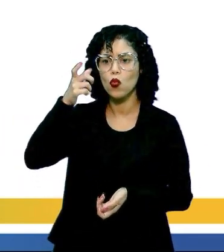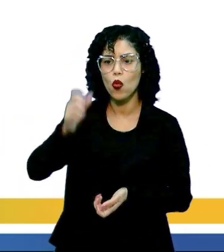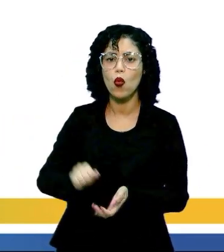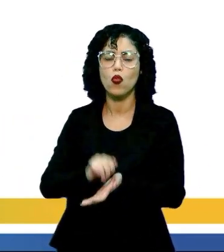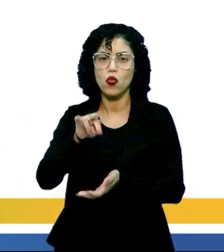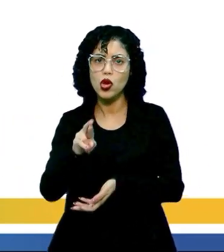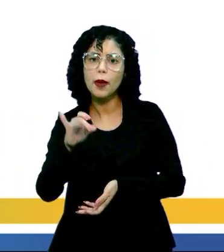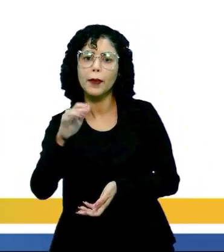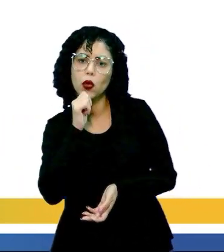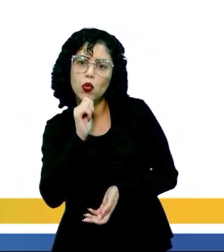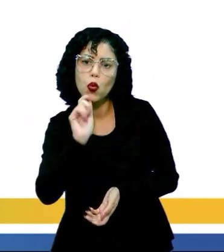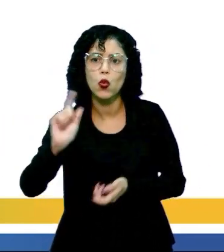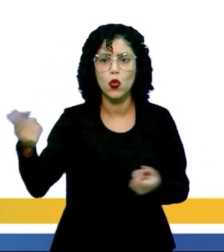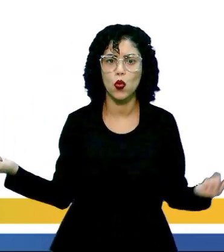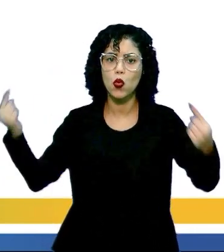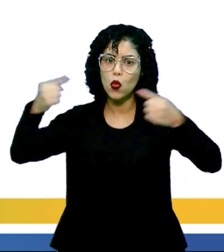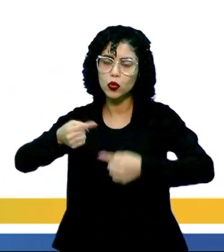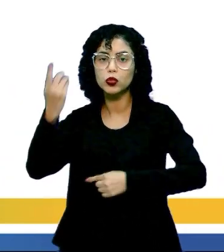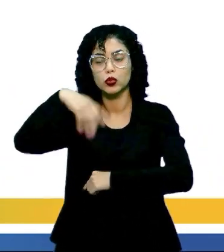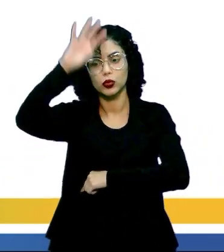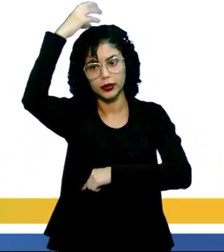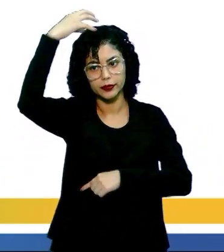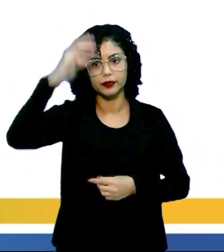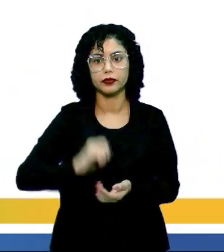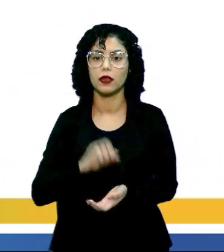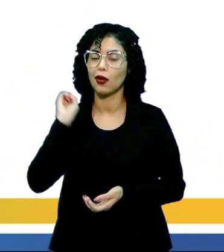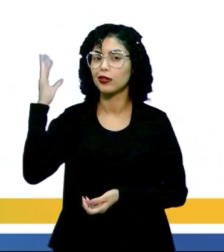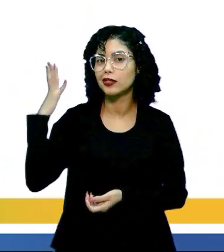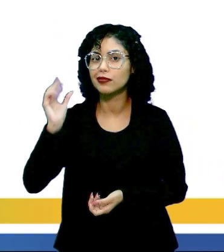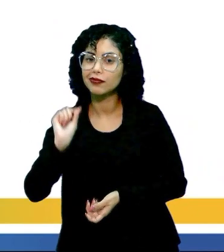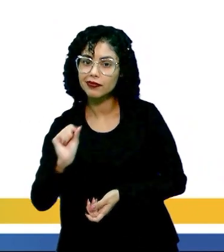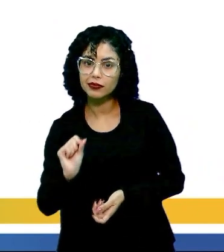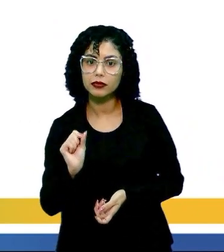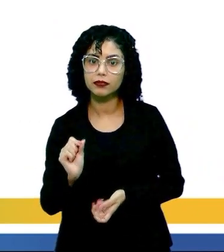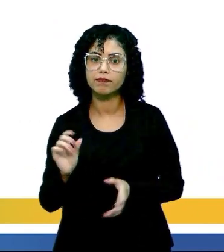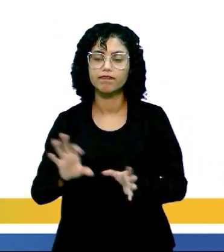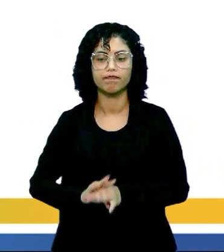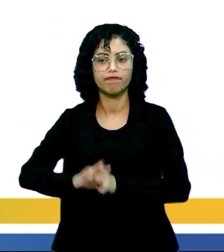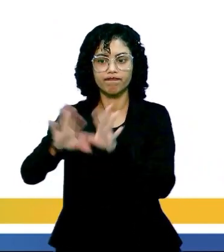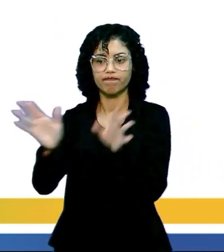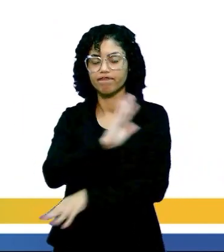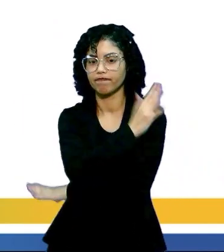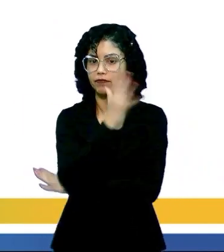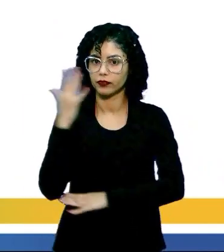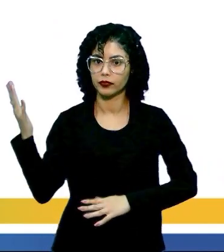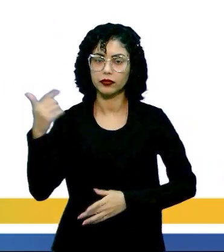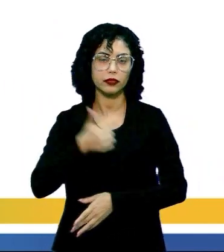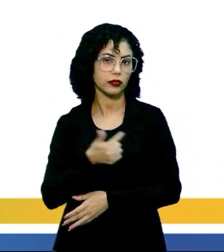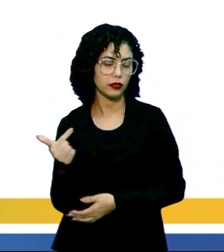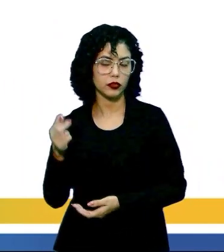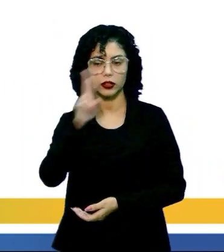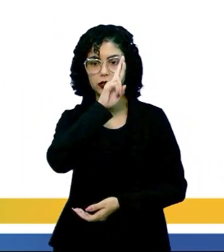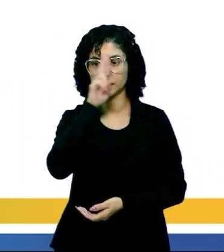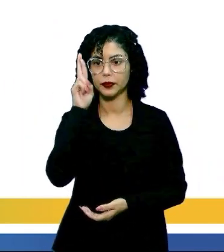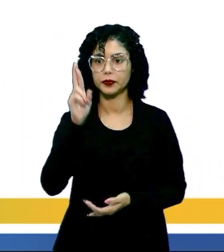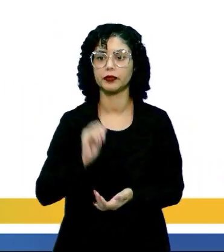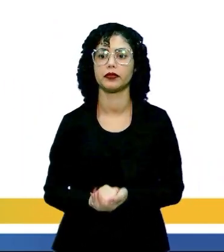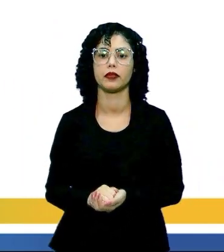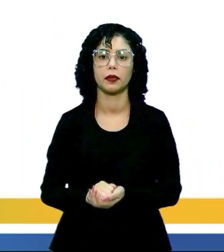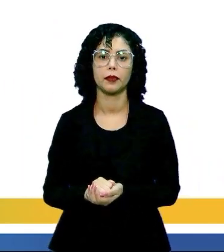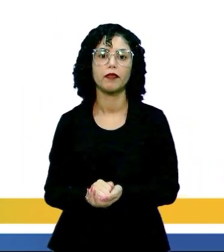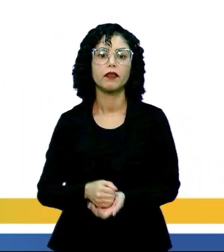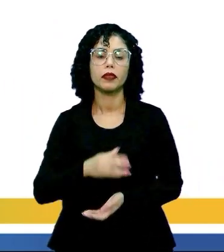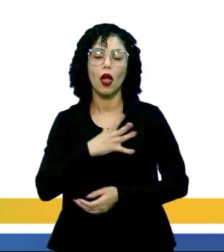rivais, né, do rei. E aí o que acontece? Eles foram largados na floresta, segundo a história, e